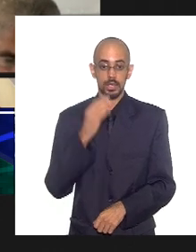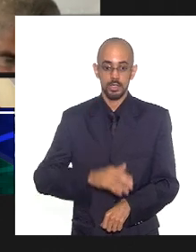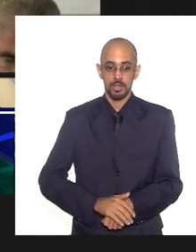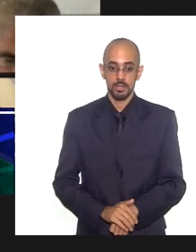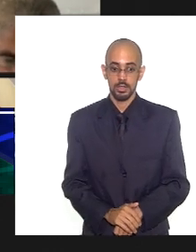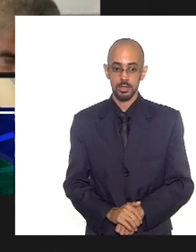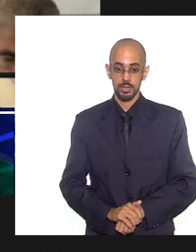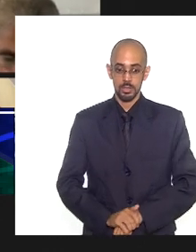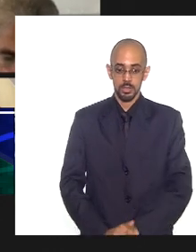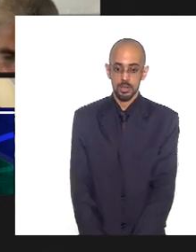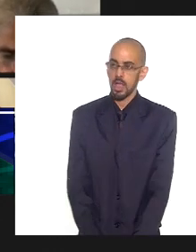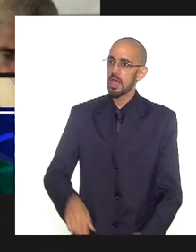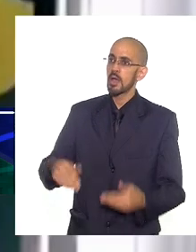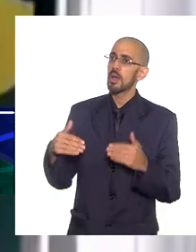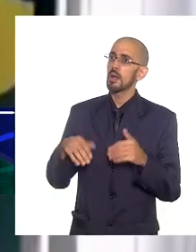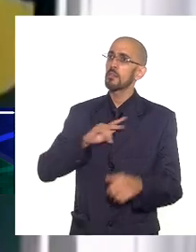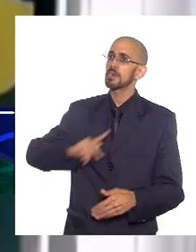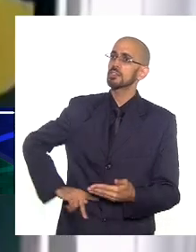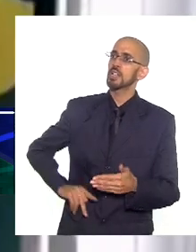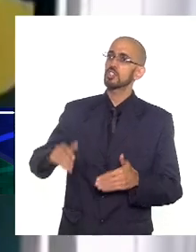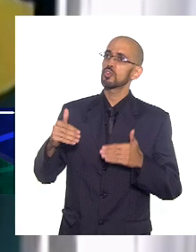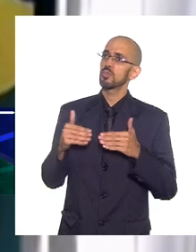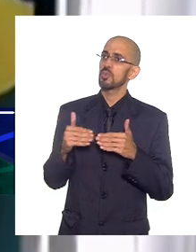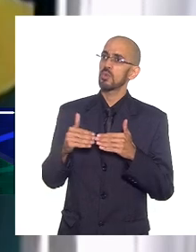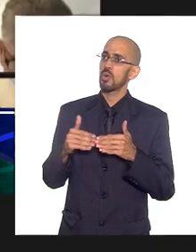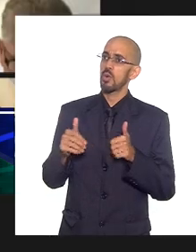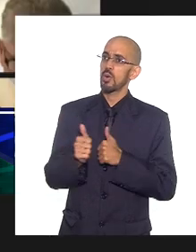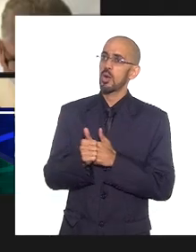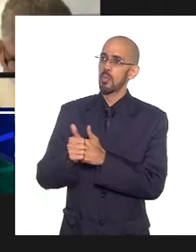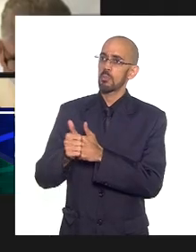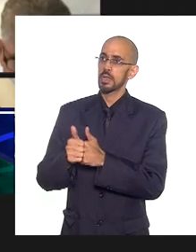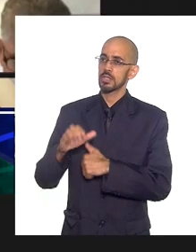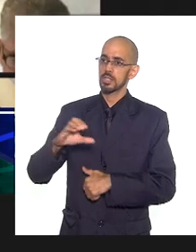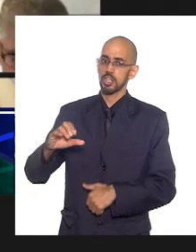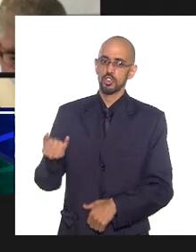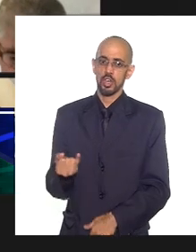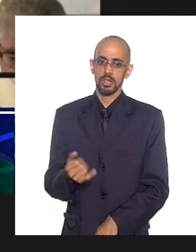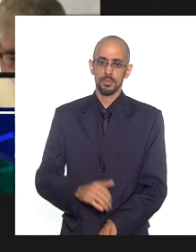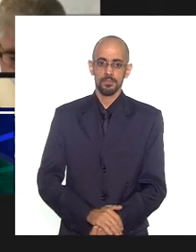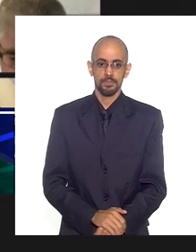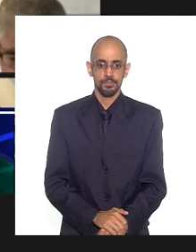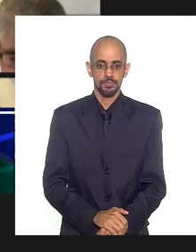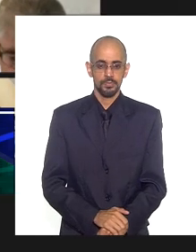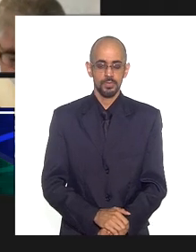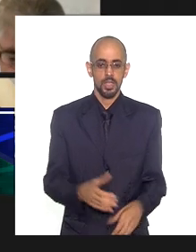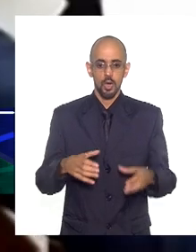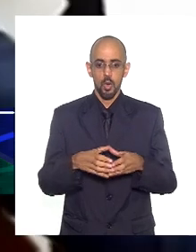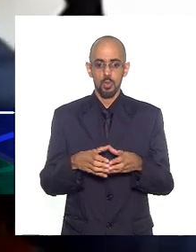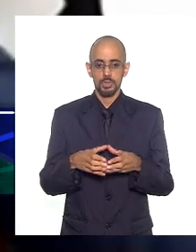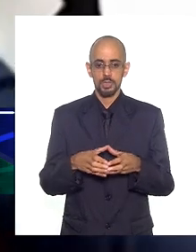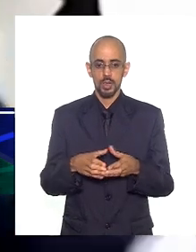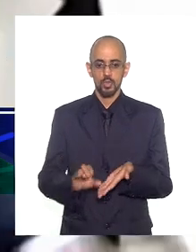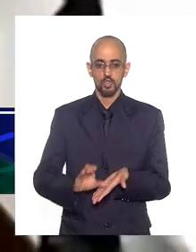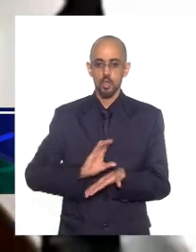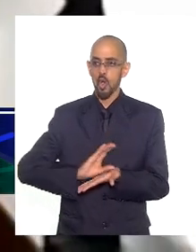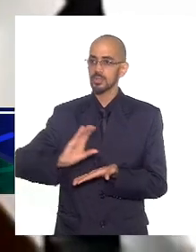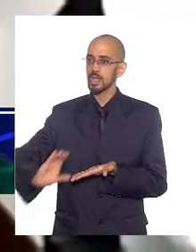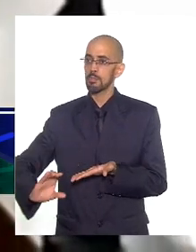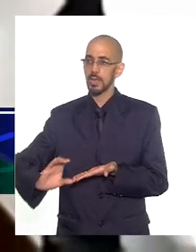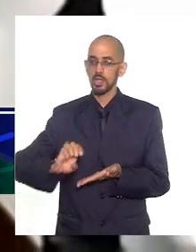deu meu número. Presidente, favorável, acompanhando o parecer do CCJ. Pela Comissão de Orçamento, deputado Márcio